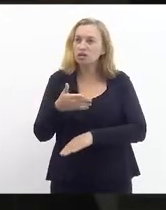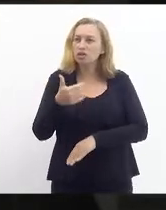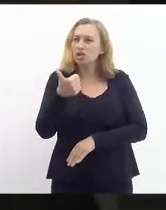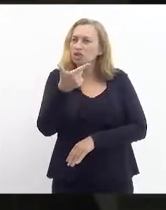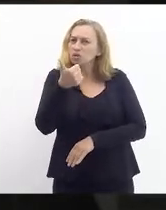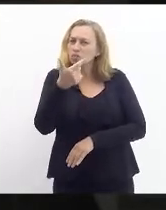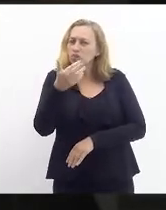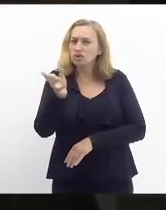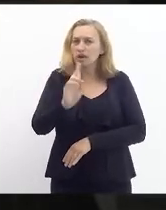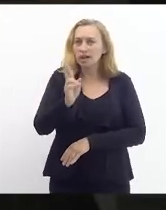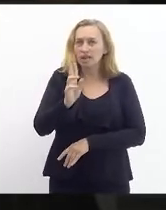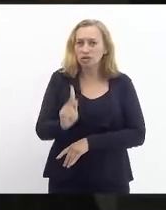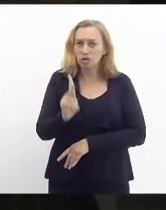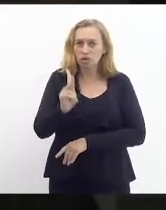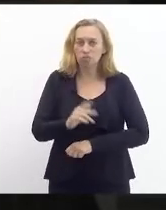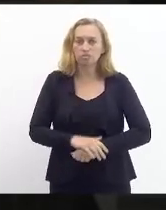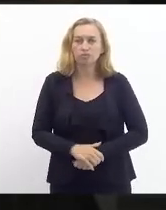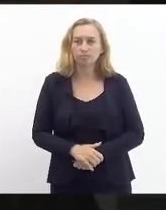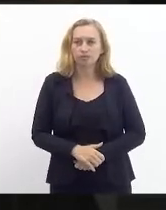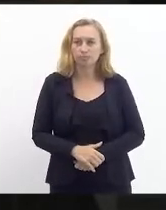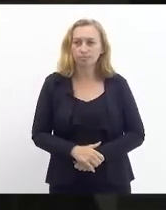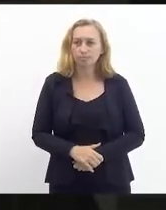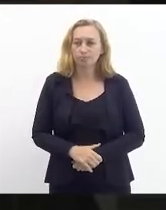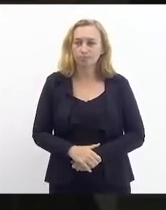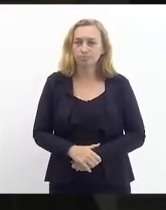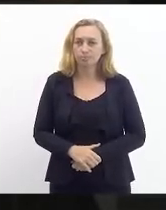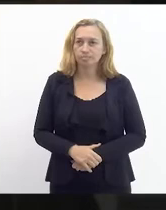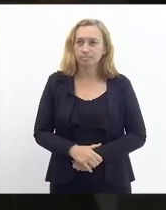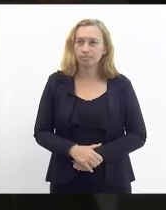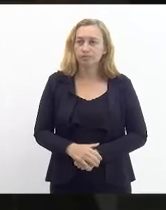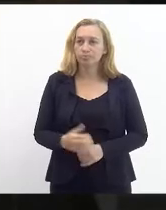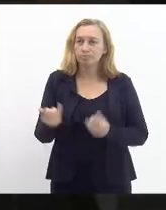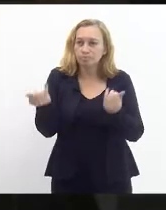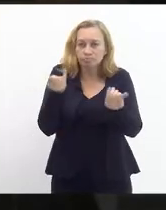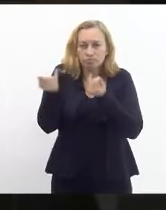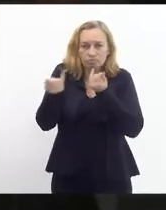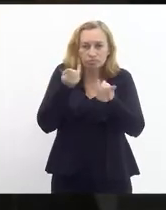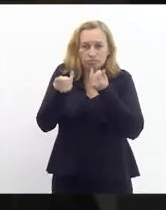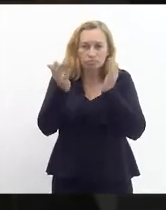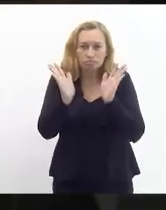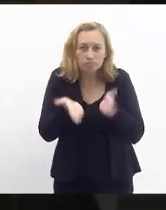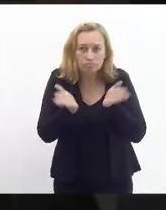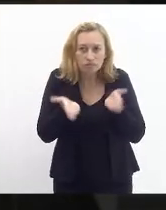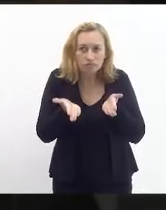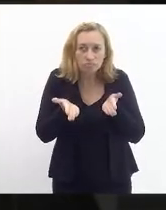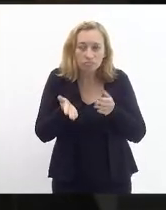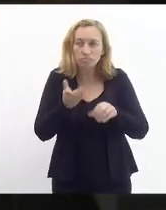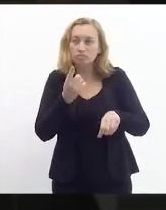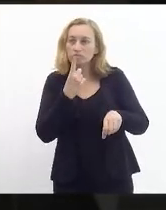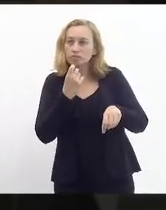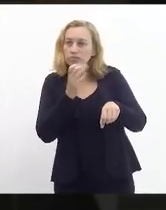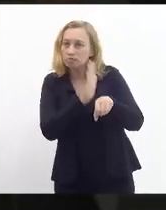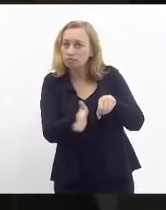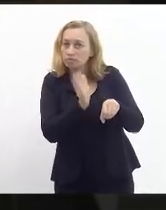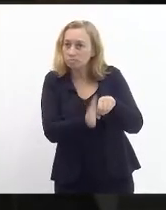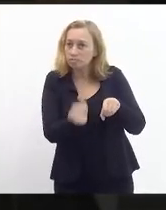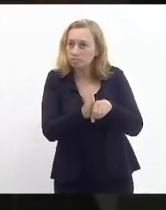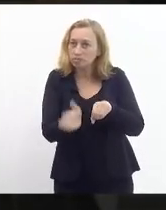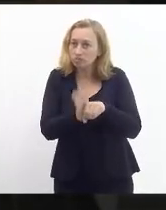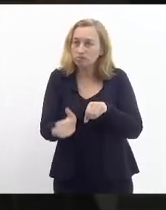a 12 e reais o e a notícia que eu tenho hoje é que eu tomate